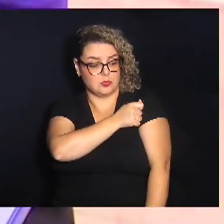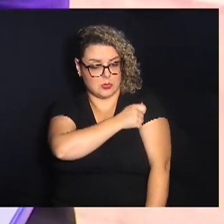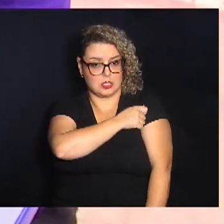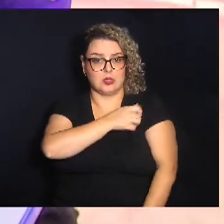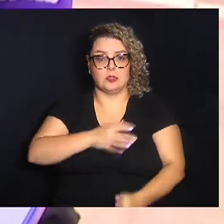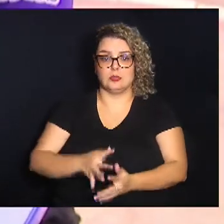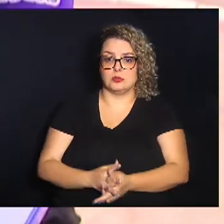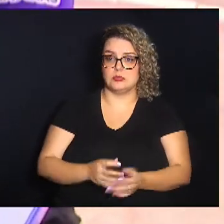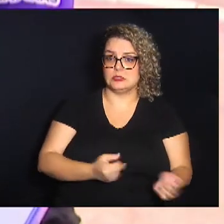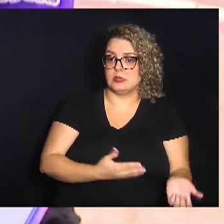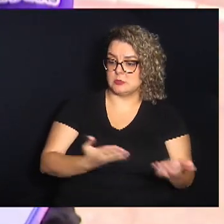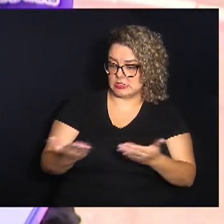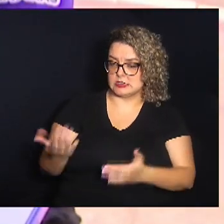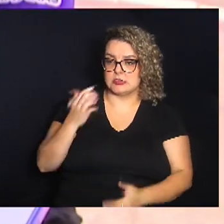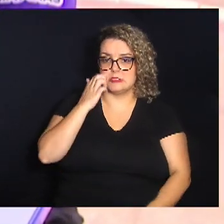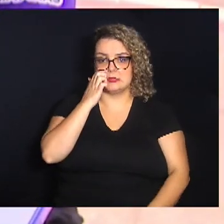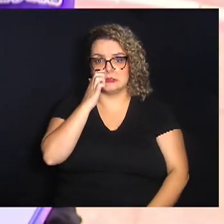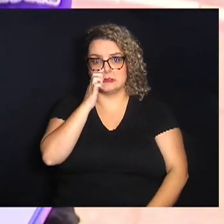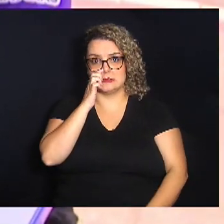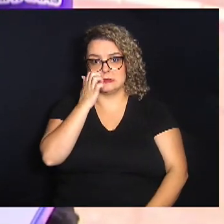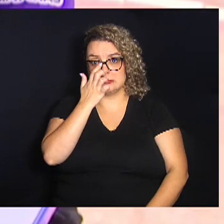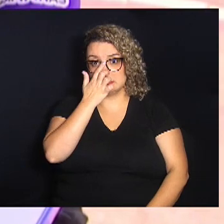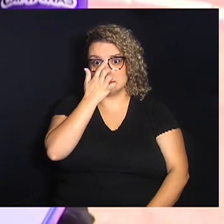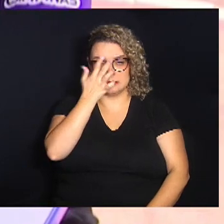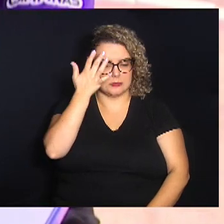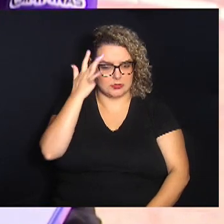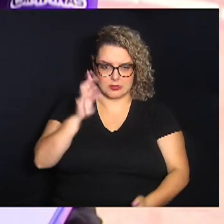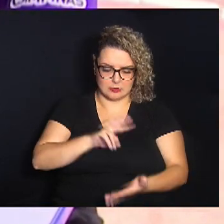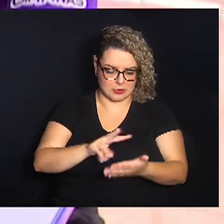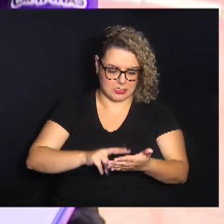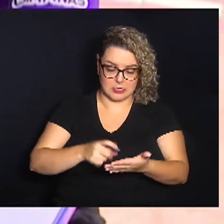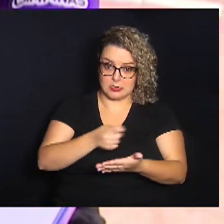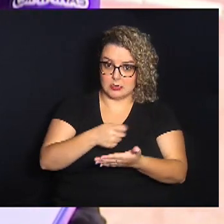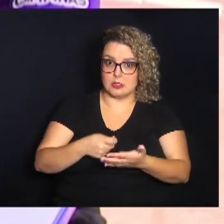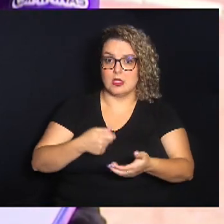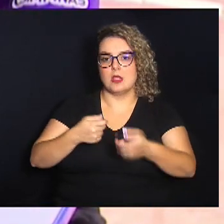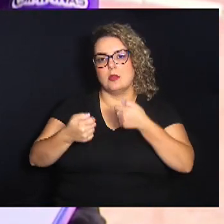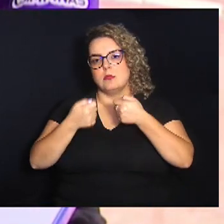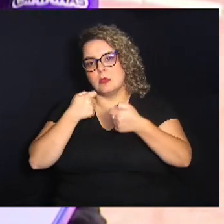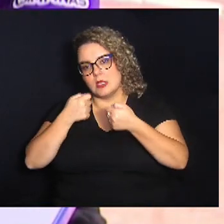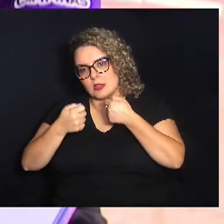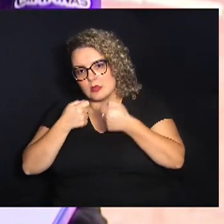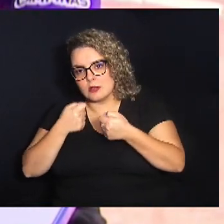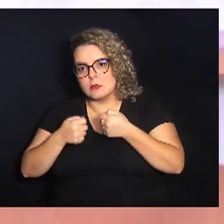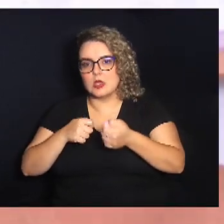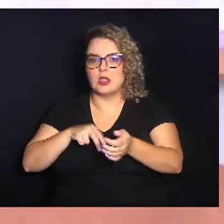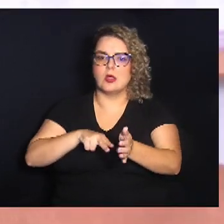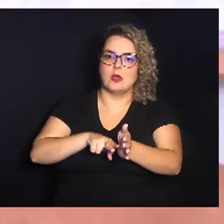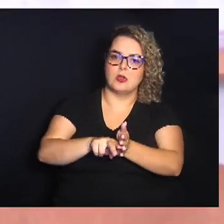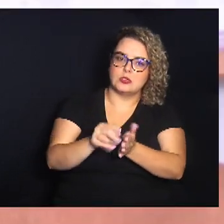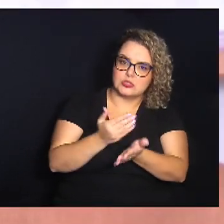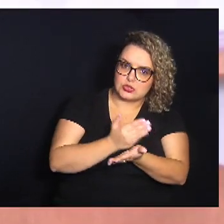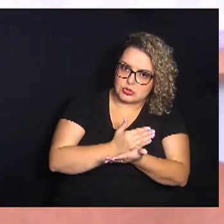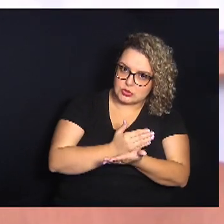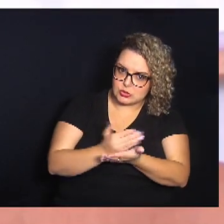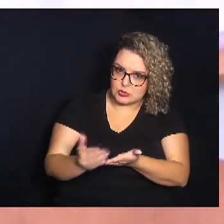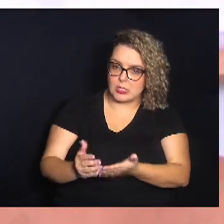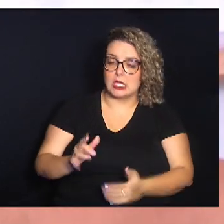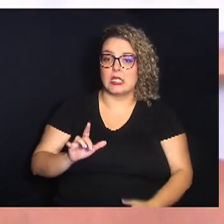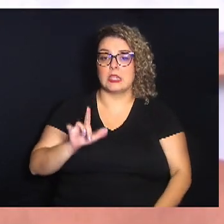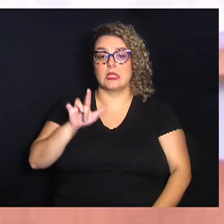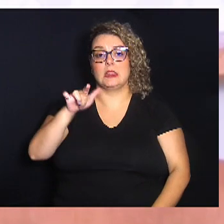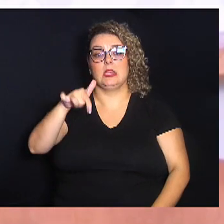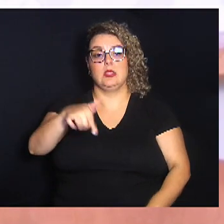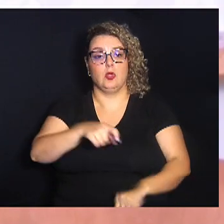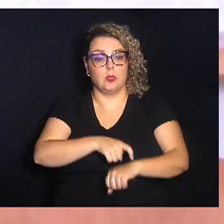se apresenta, que ele não sabe ler e escrever, ele passa por uma entrevista, por um diagnóstico inicial. A partir do